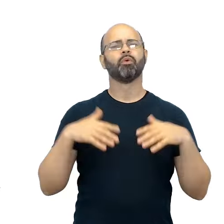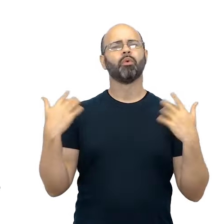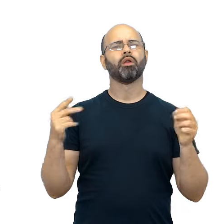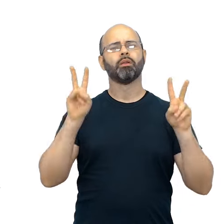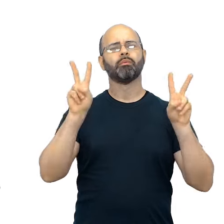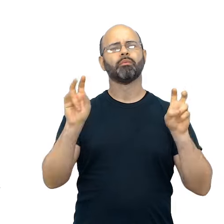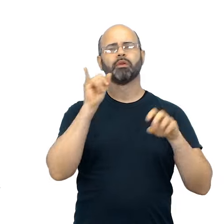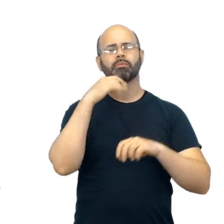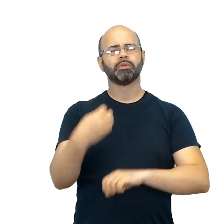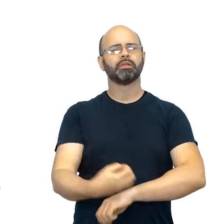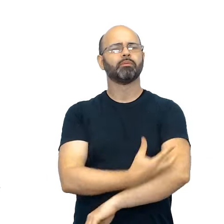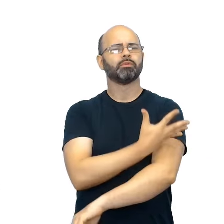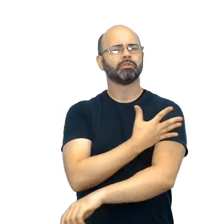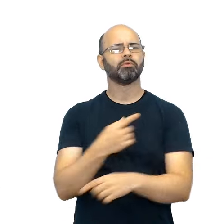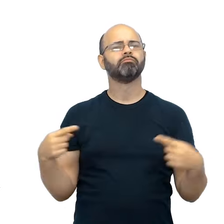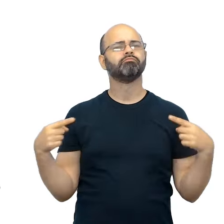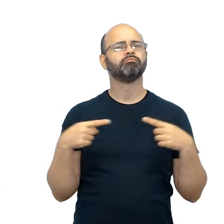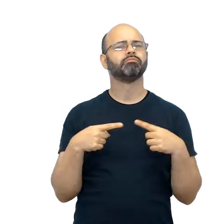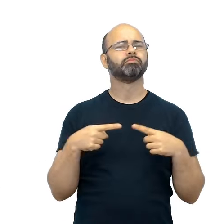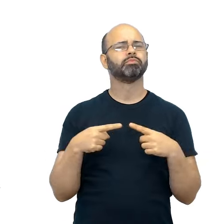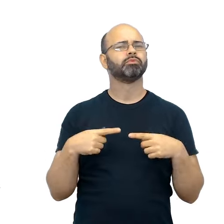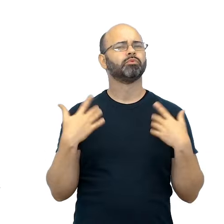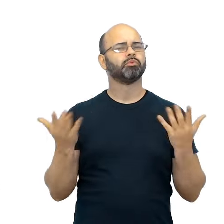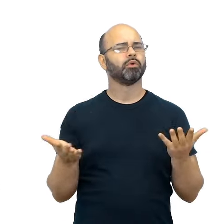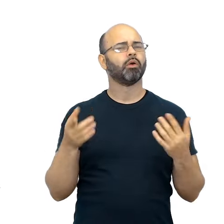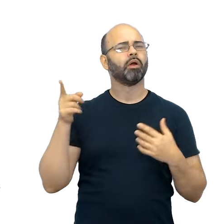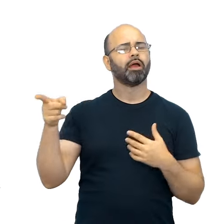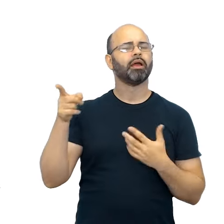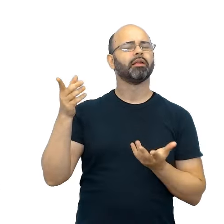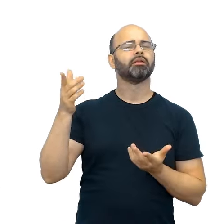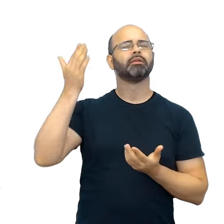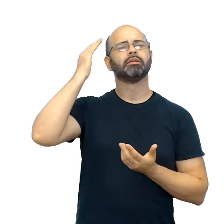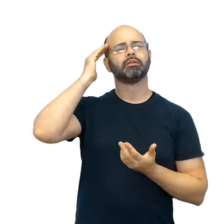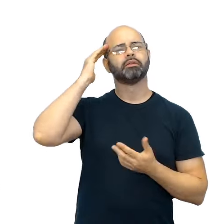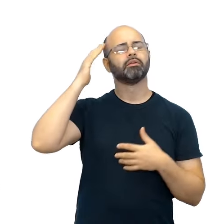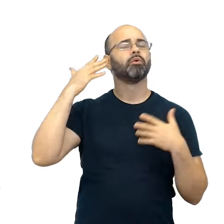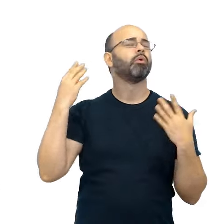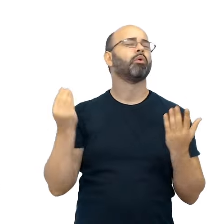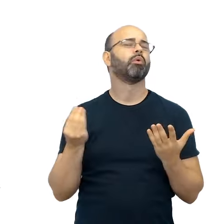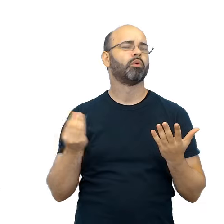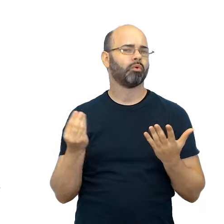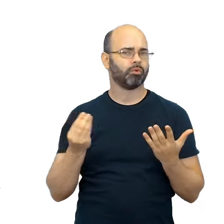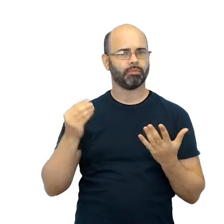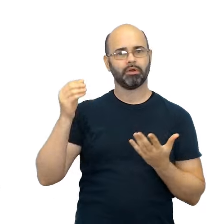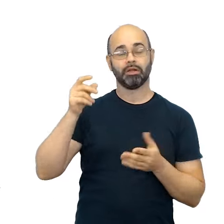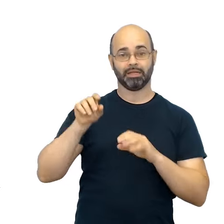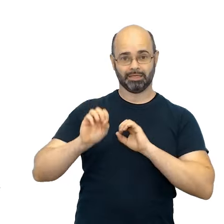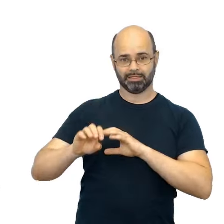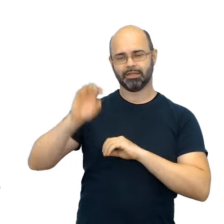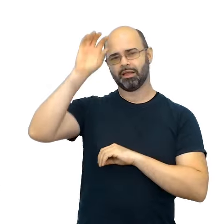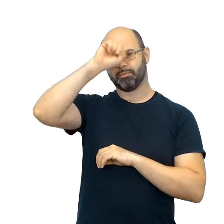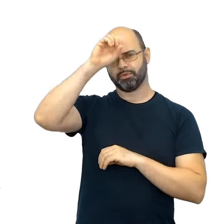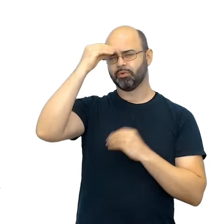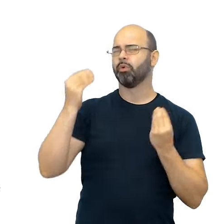qual é a relação que ele processa das emoções e do processo de ensino e aprendizagem,